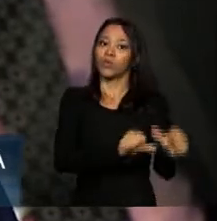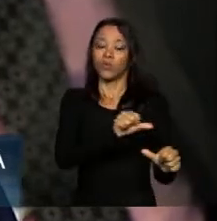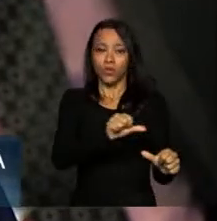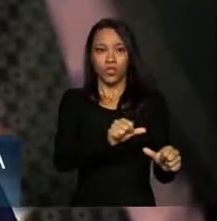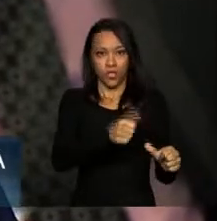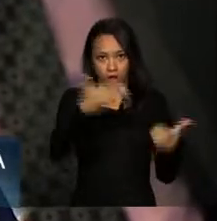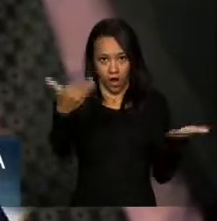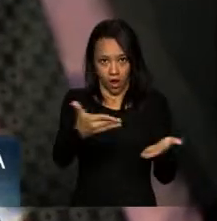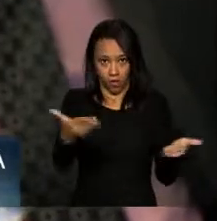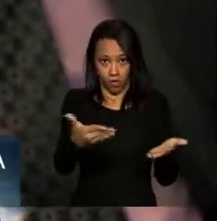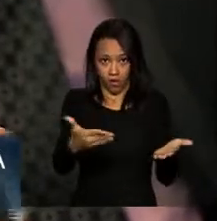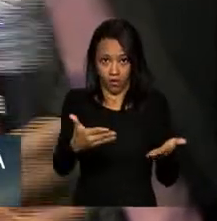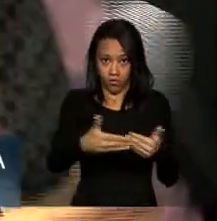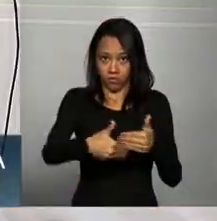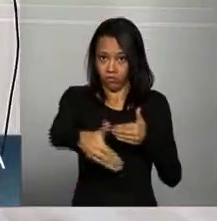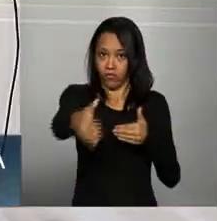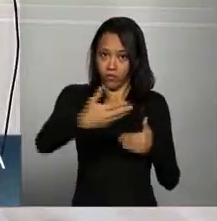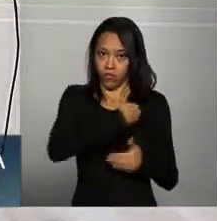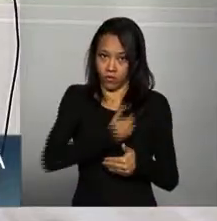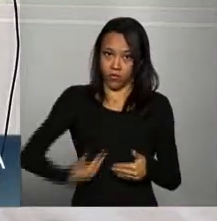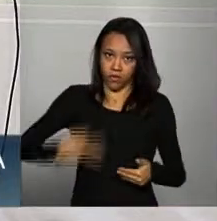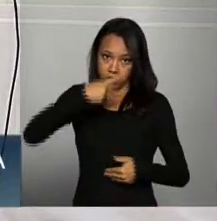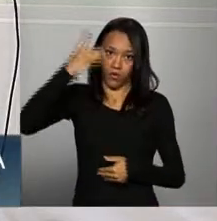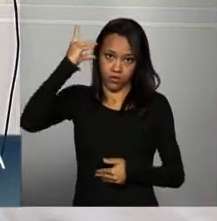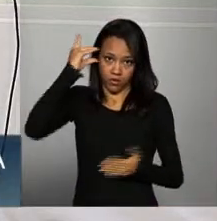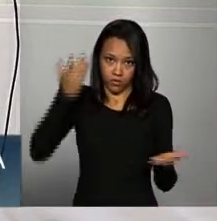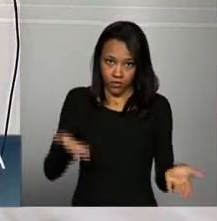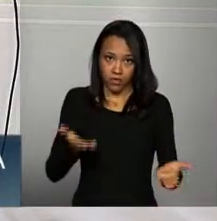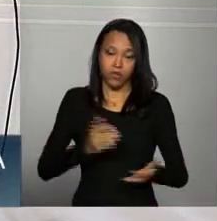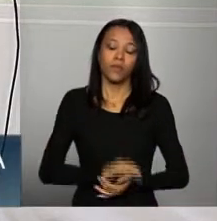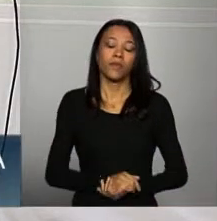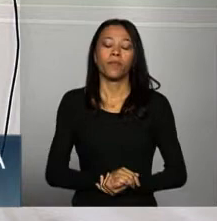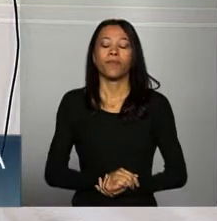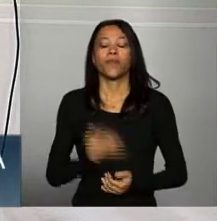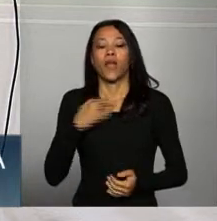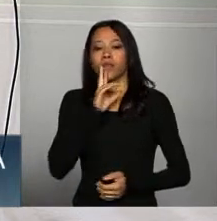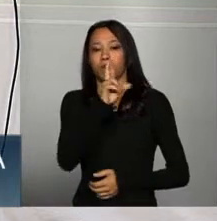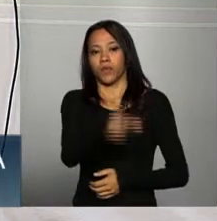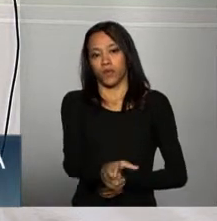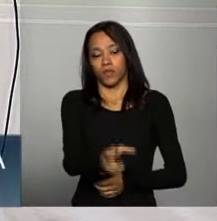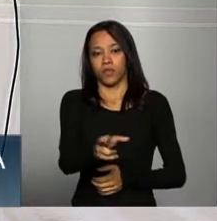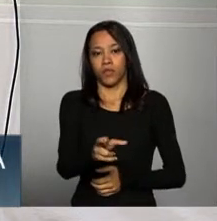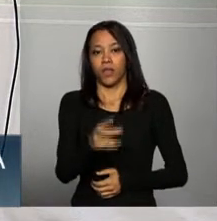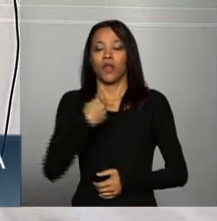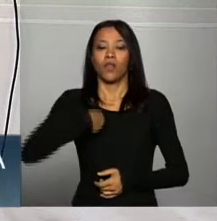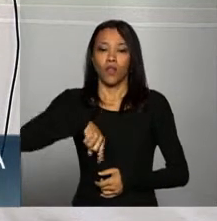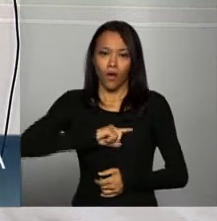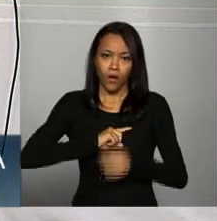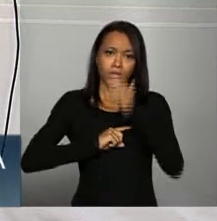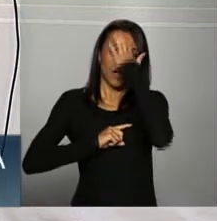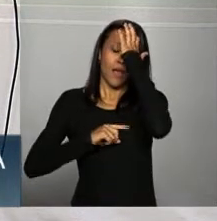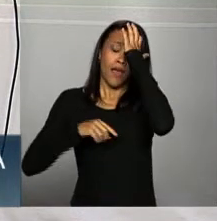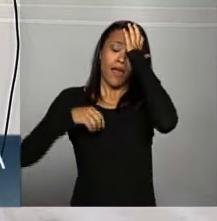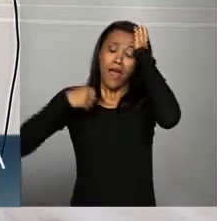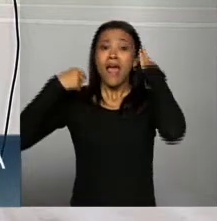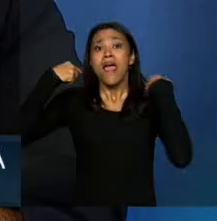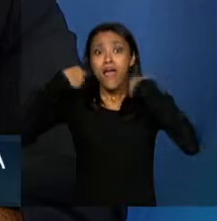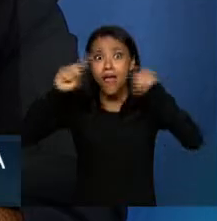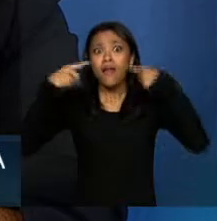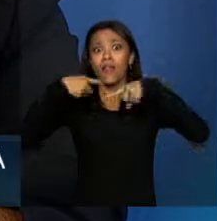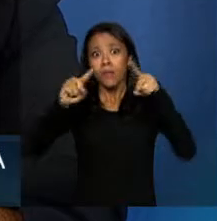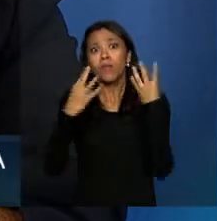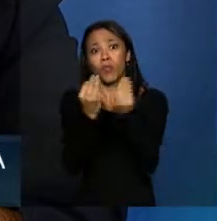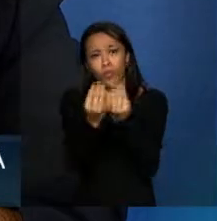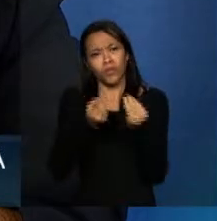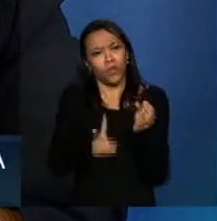neste segundo governo. Obrigada. Minha cara jornalista, nós reclamamos muito e continuamos reclamando. Aqui